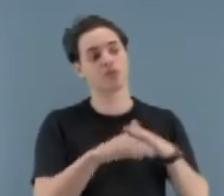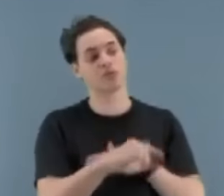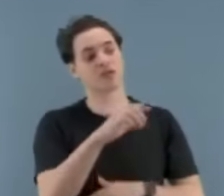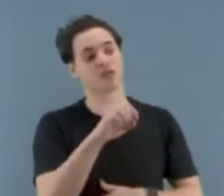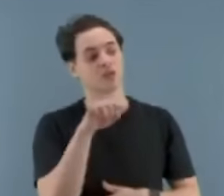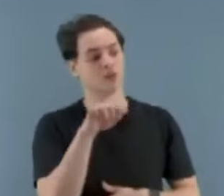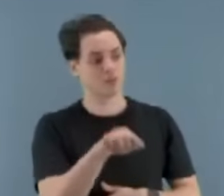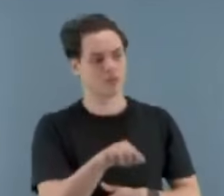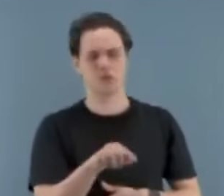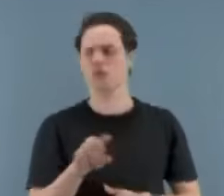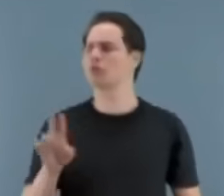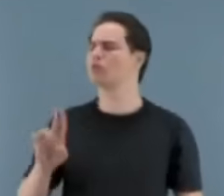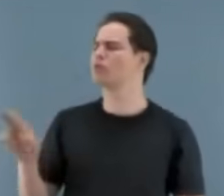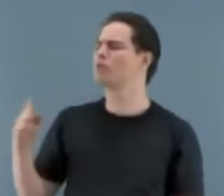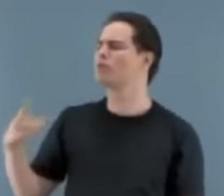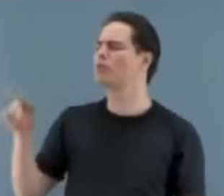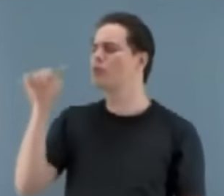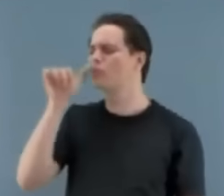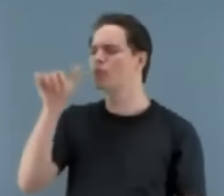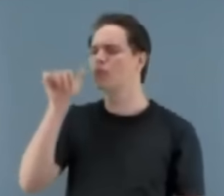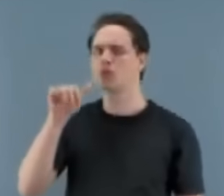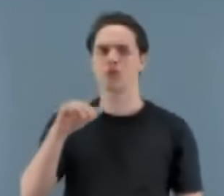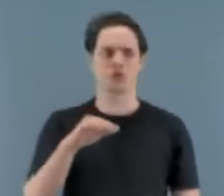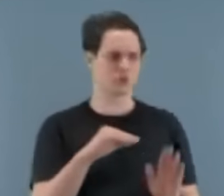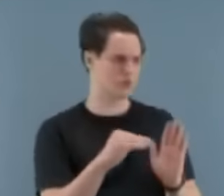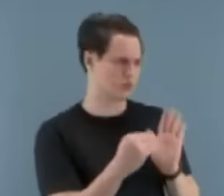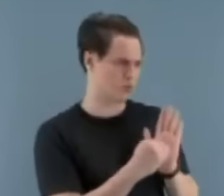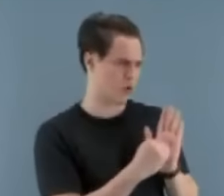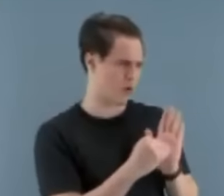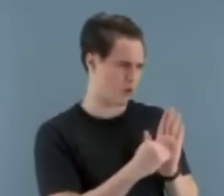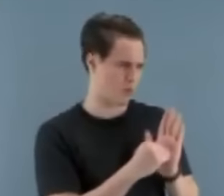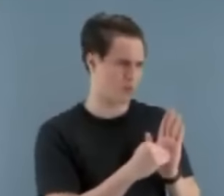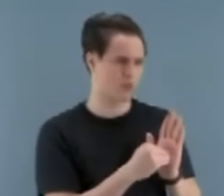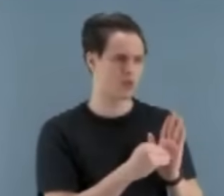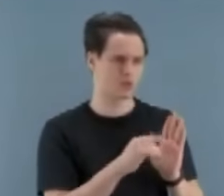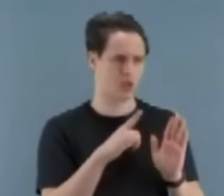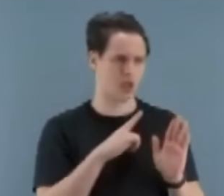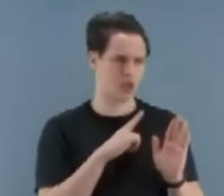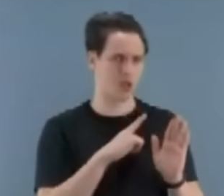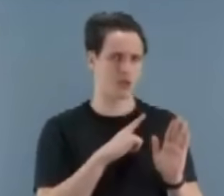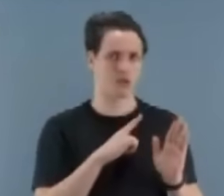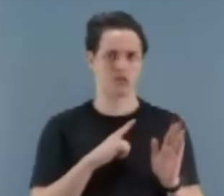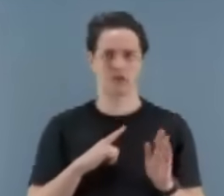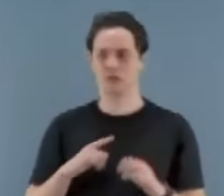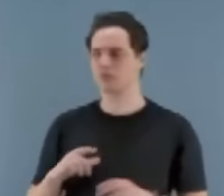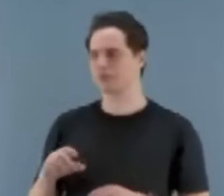dela? Tá um nome aí, por favor, que se eu falar aqui vai ficar expondo as pessoas. Maria Paiva,